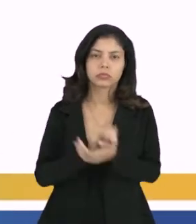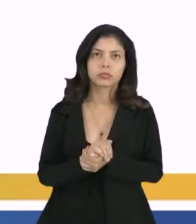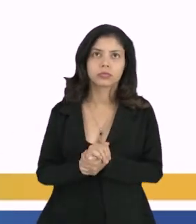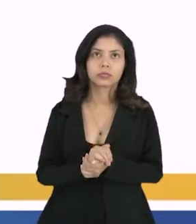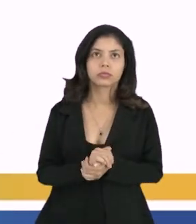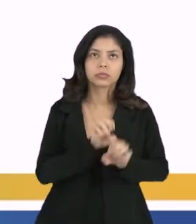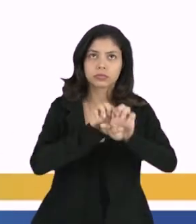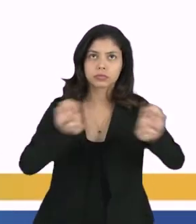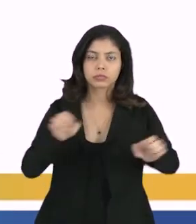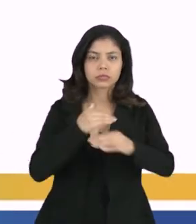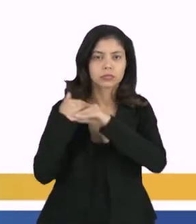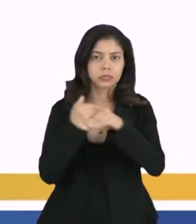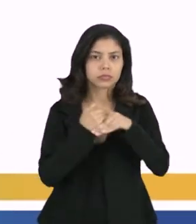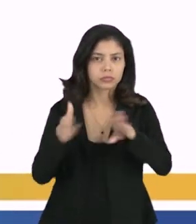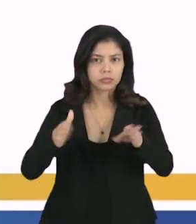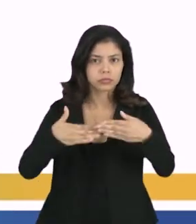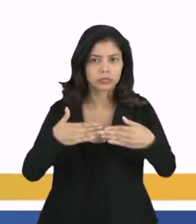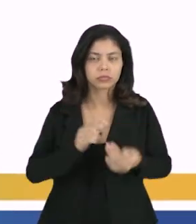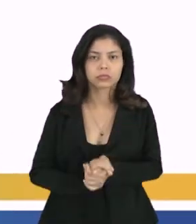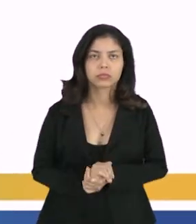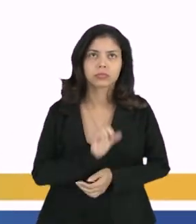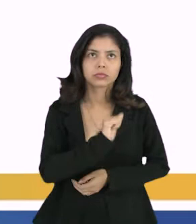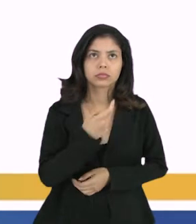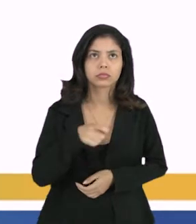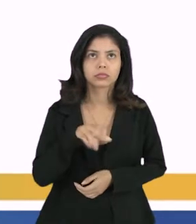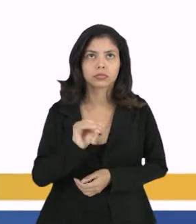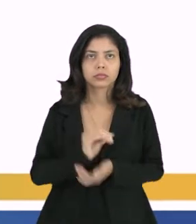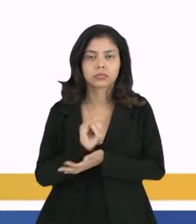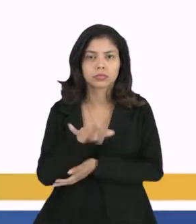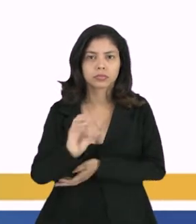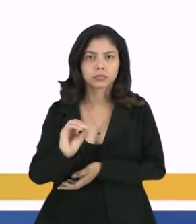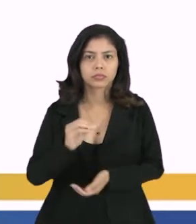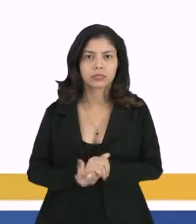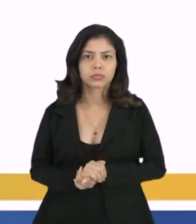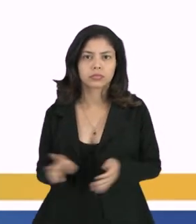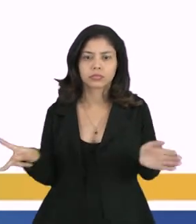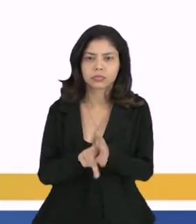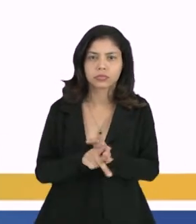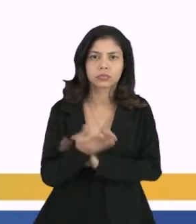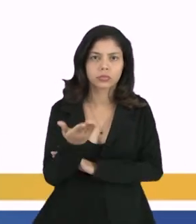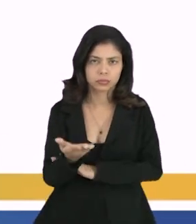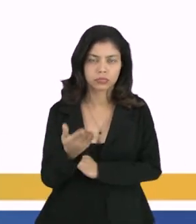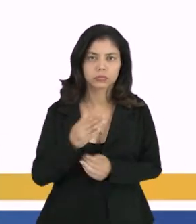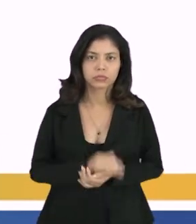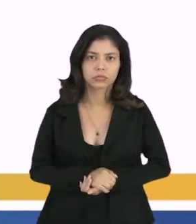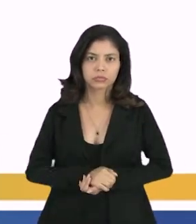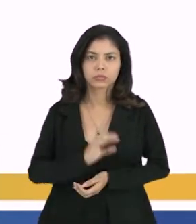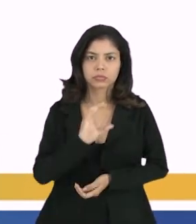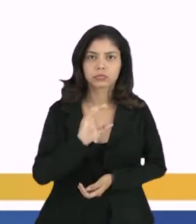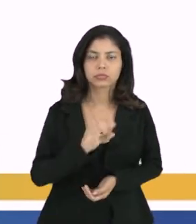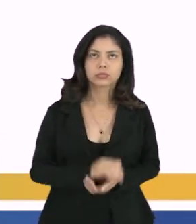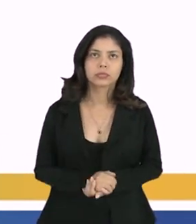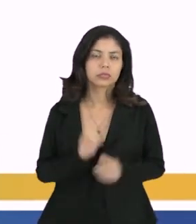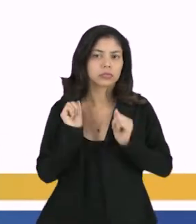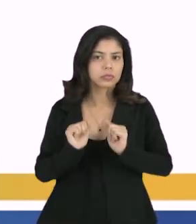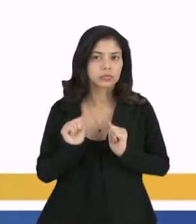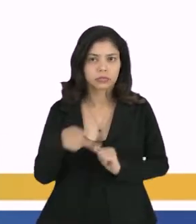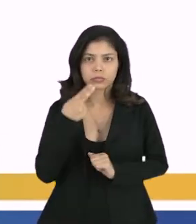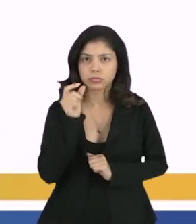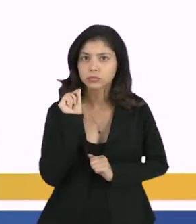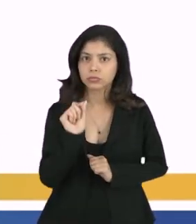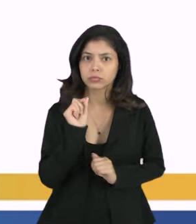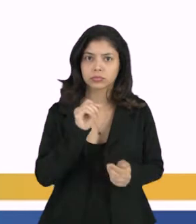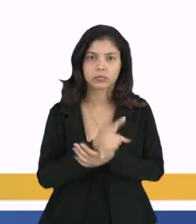essa equação numa igualdade fechada. Ax0 mais by0 igual a c. Então, a gente pode dizer